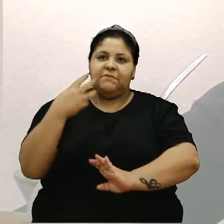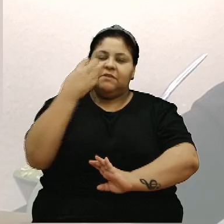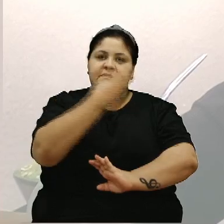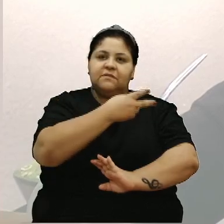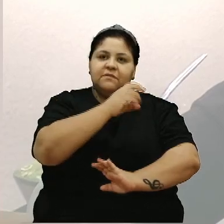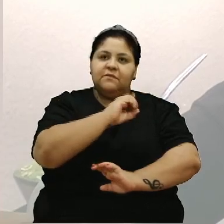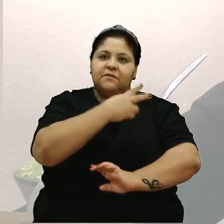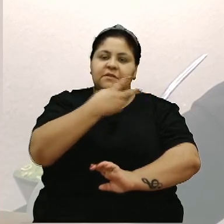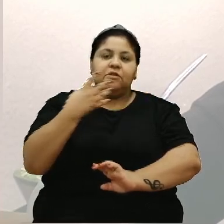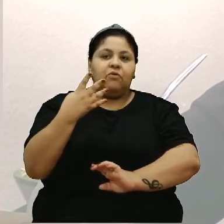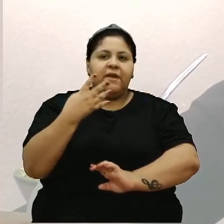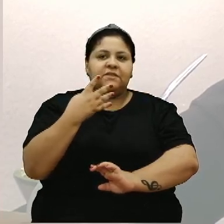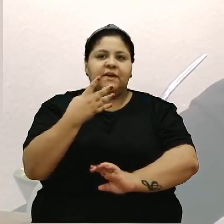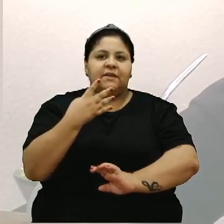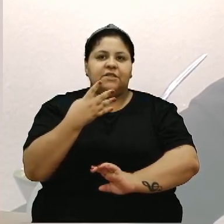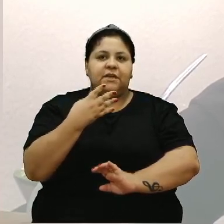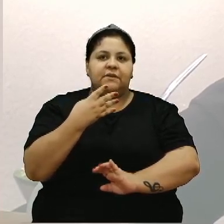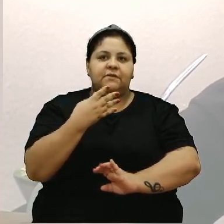83/2024,